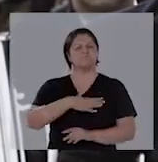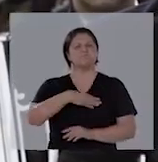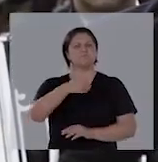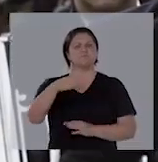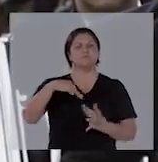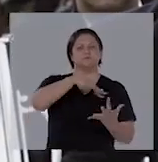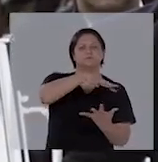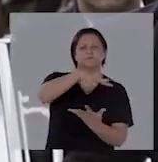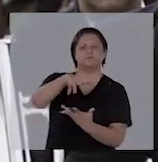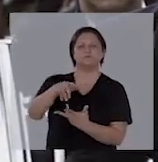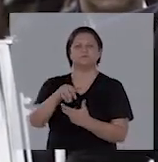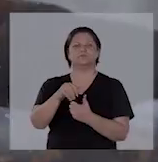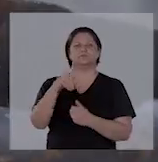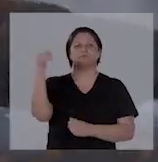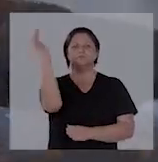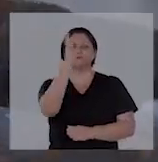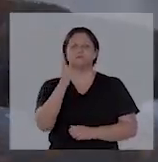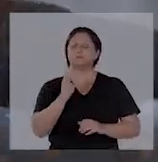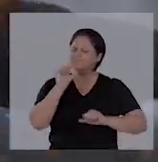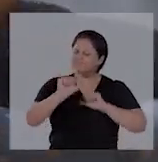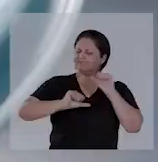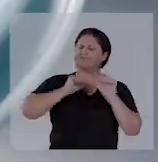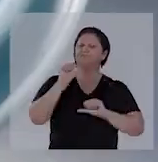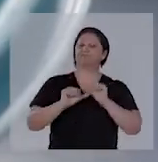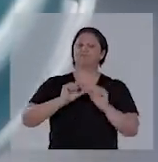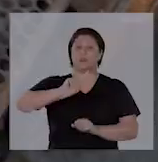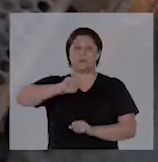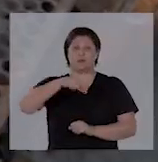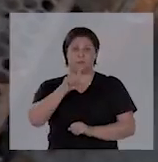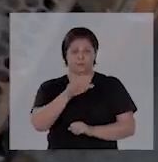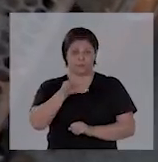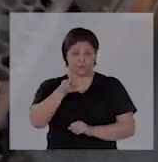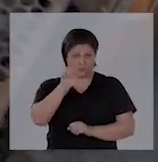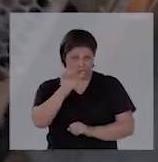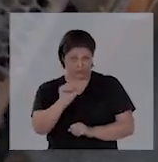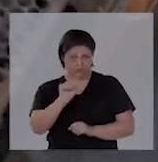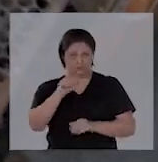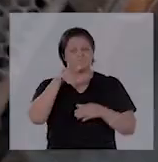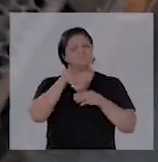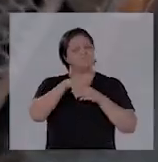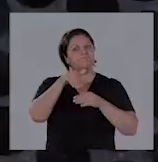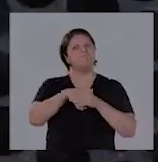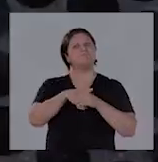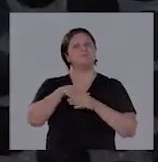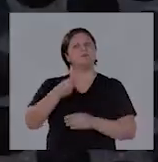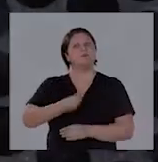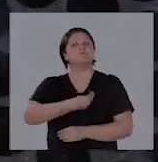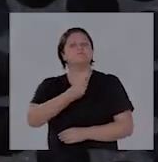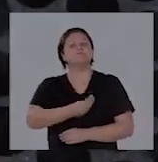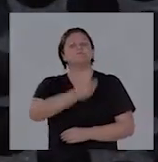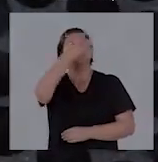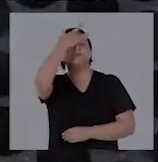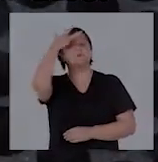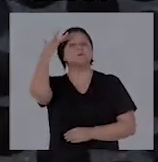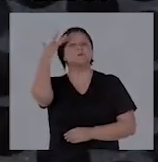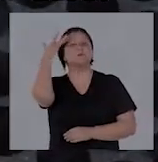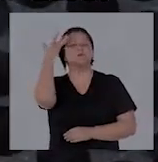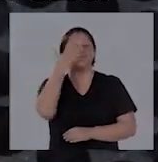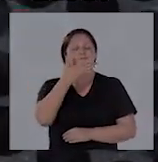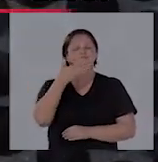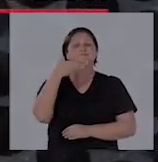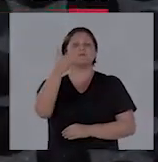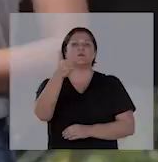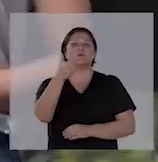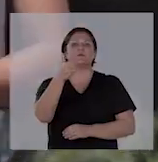mudar o brasil depois da eleição de lula a vida melhorou mais de 36 milhões de pessoas